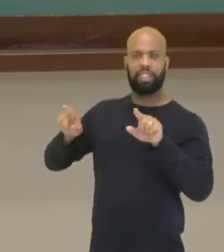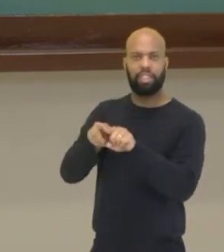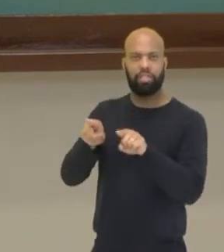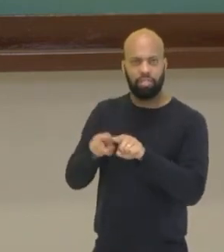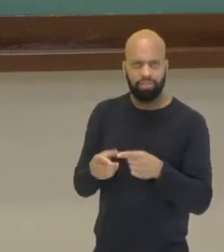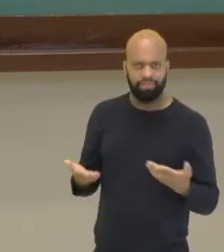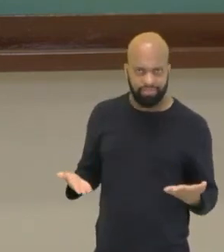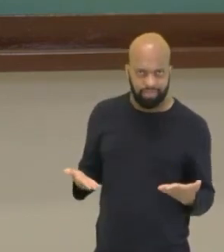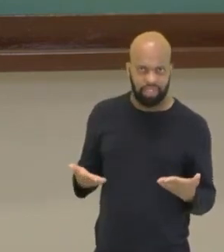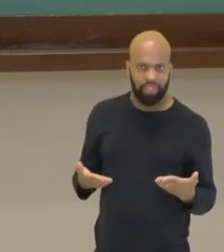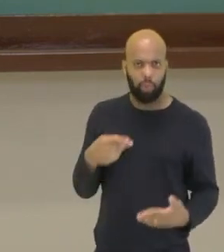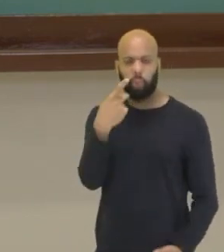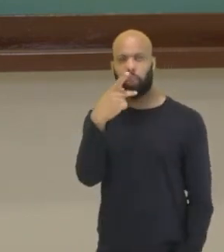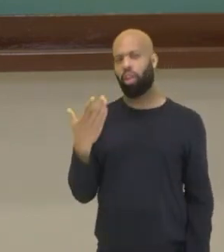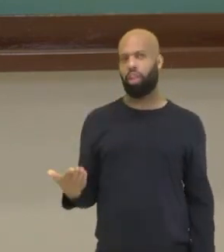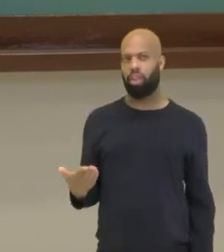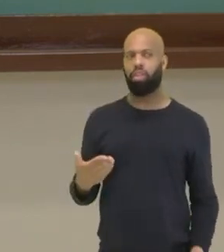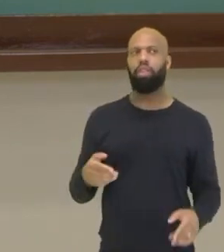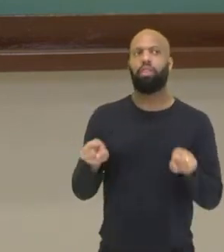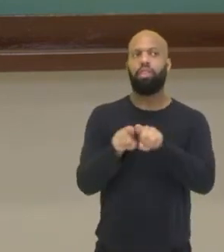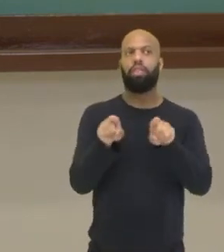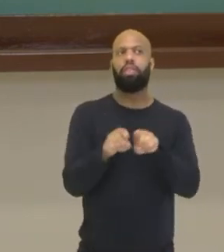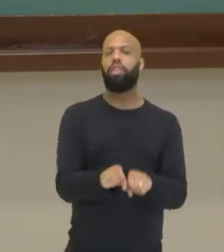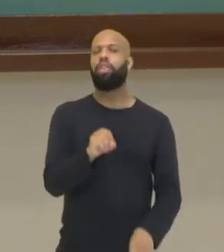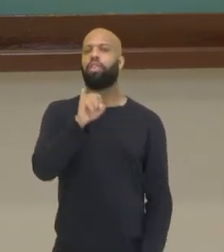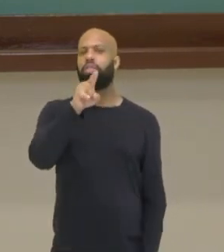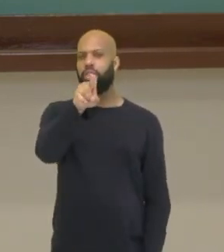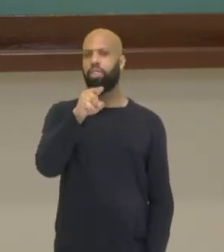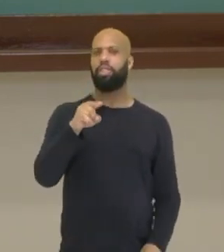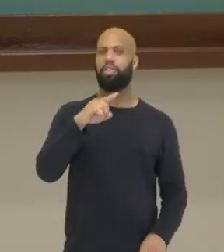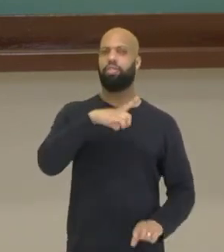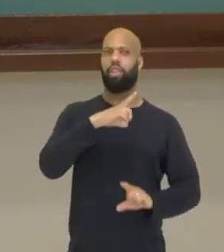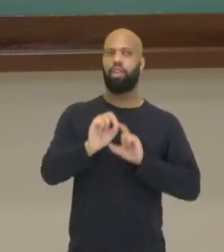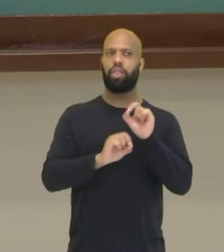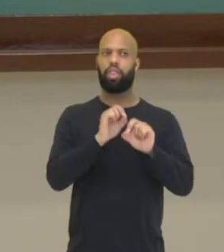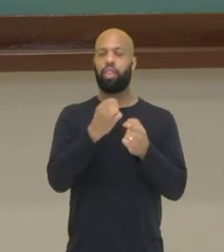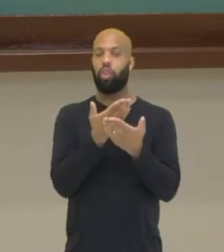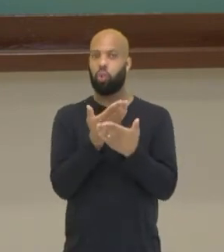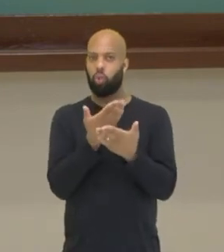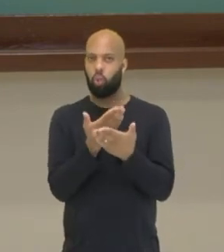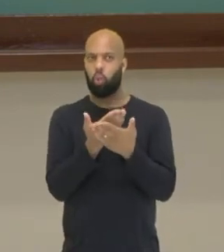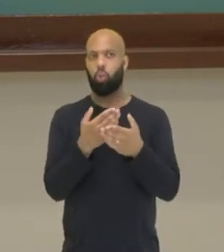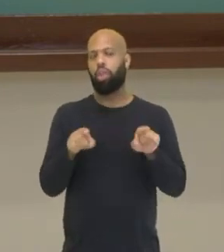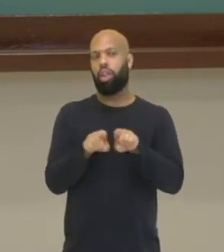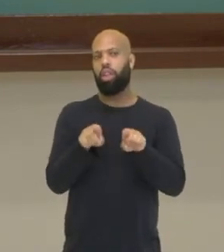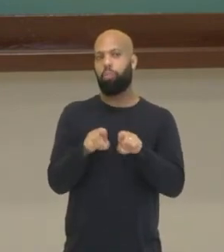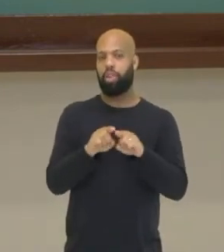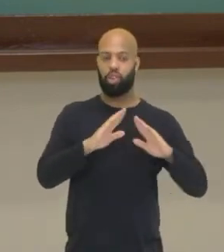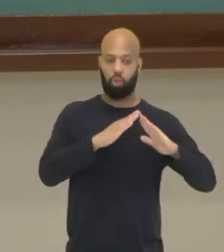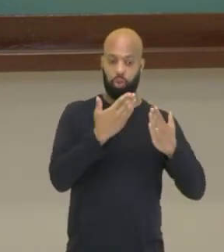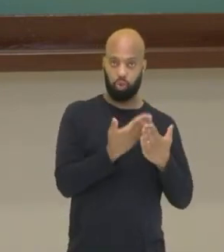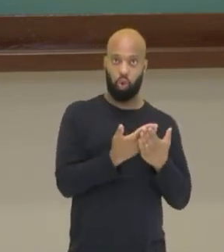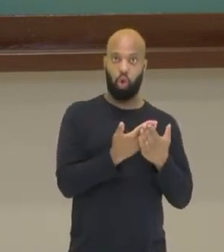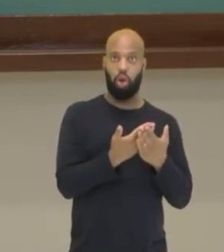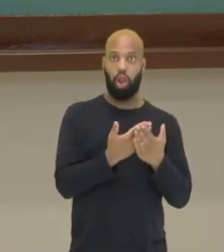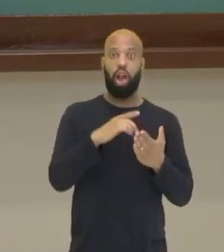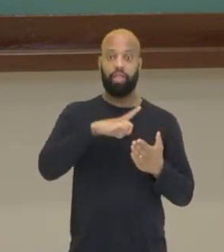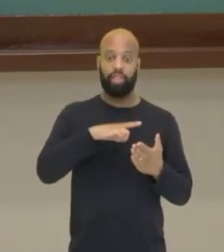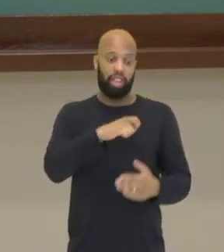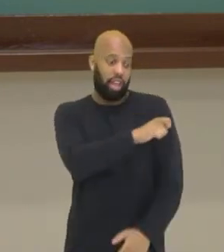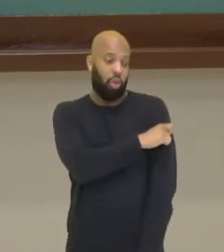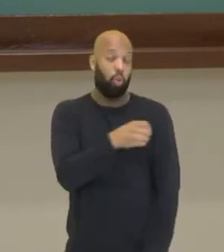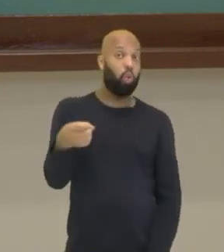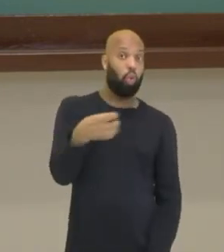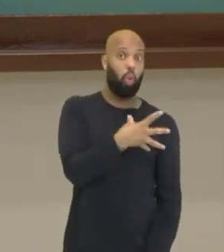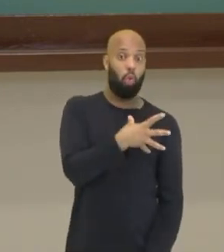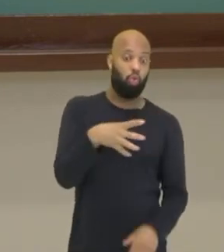pouquinho diferente do seu. Ou quando nós recebemos ali estudantes, às vezes no colégio, que vêm de outros estados,